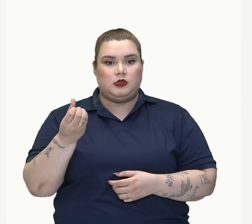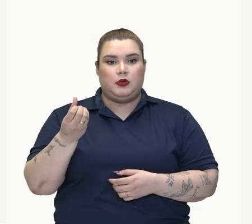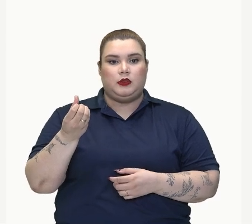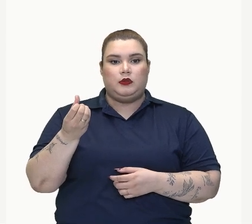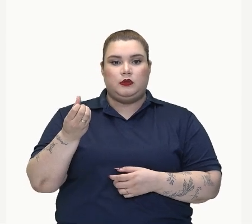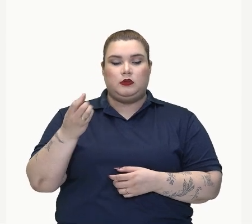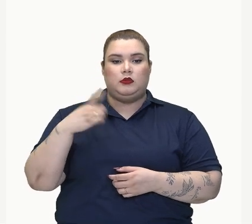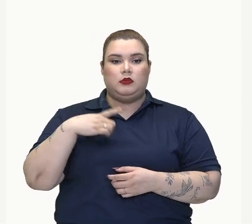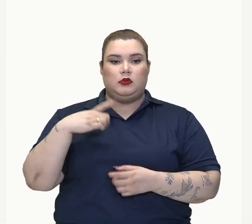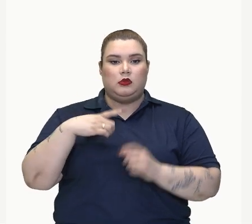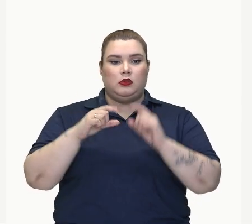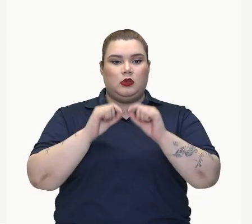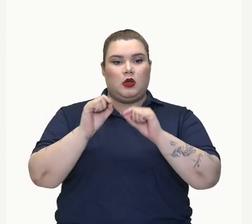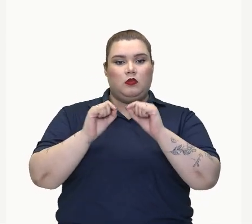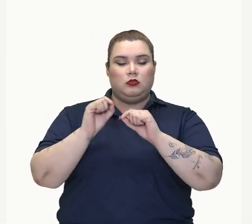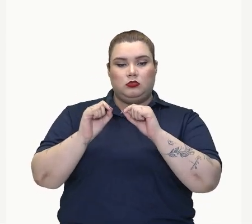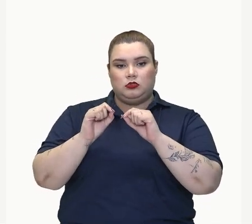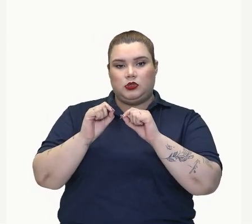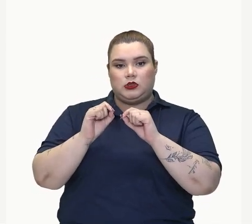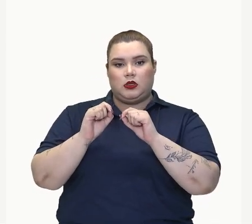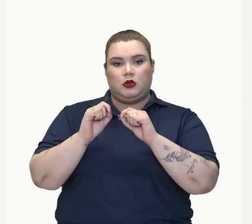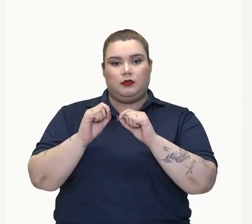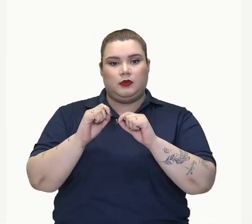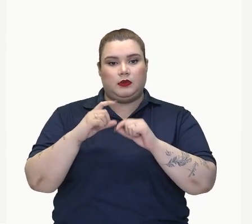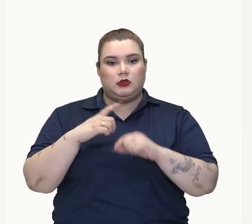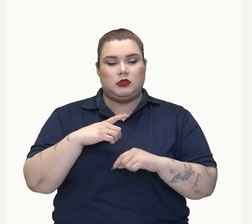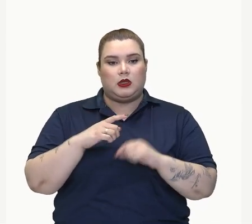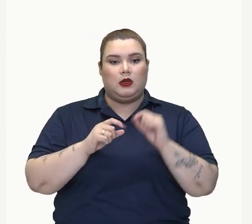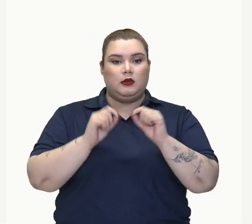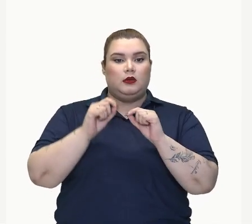36, então o semi-eixo...